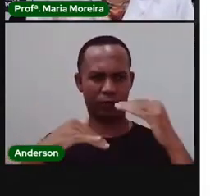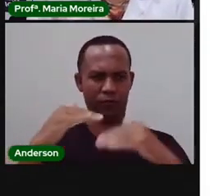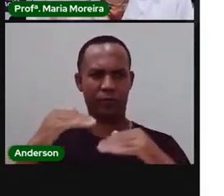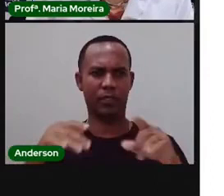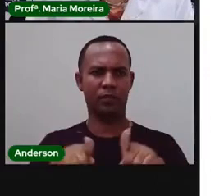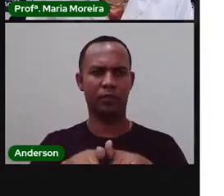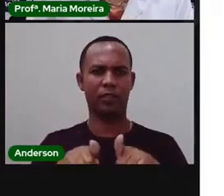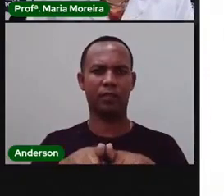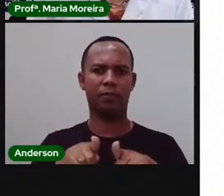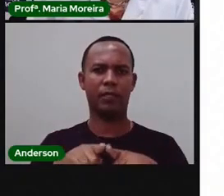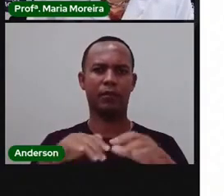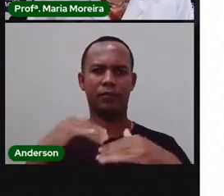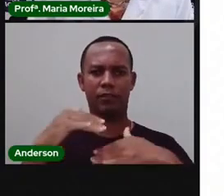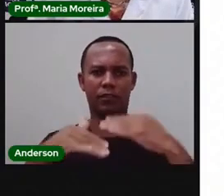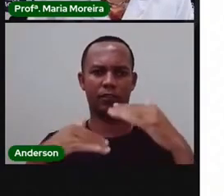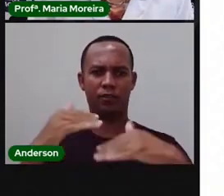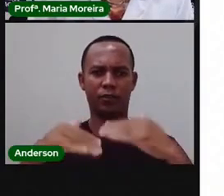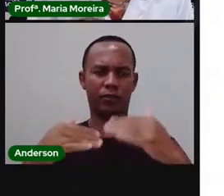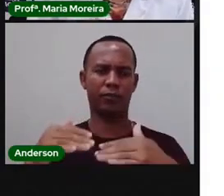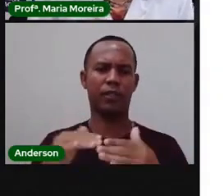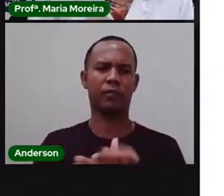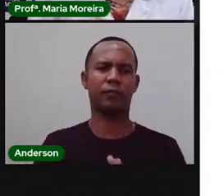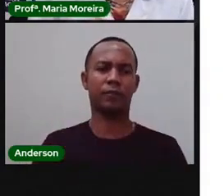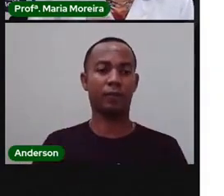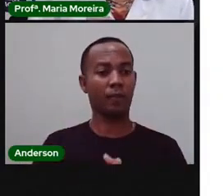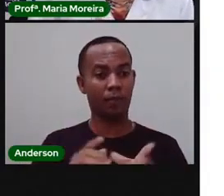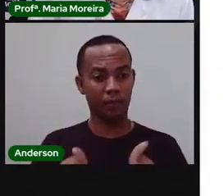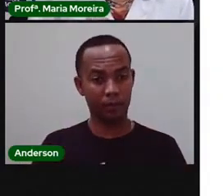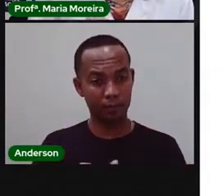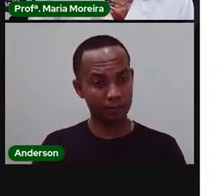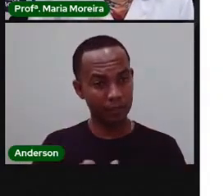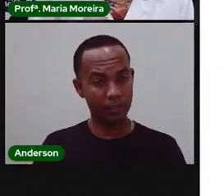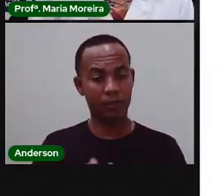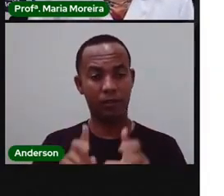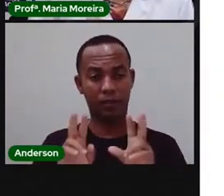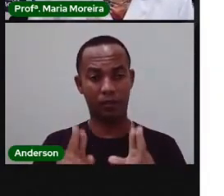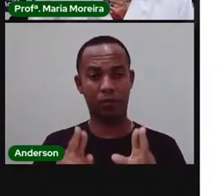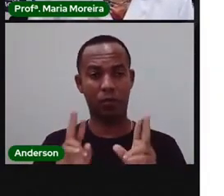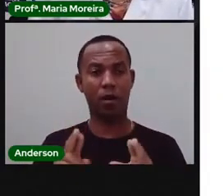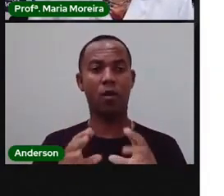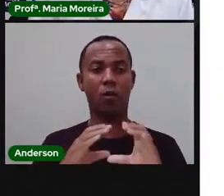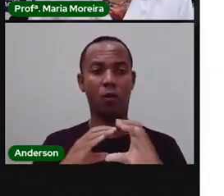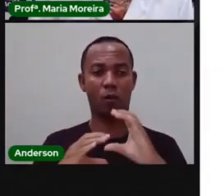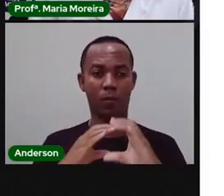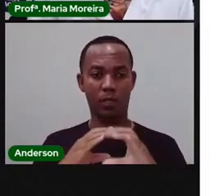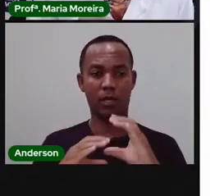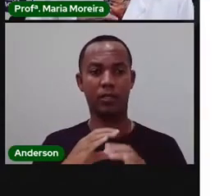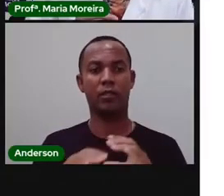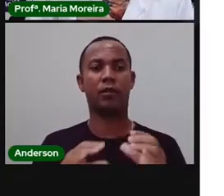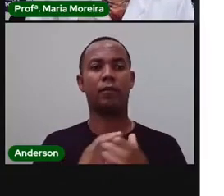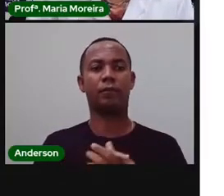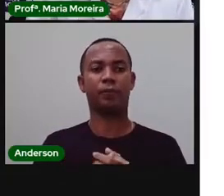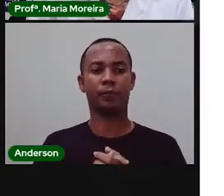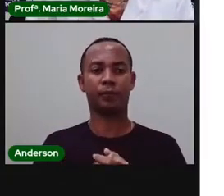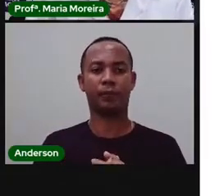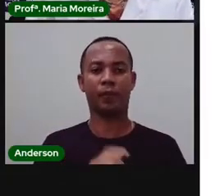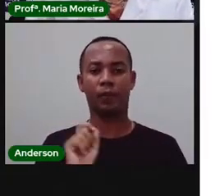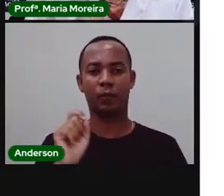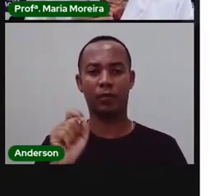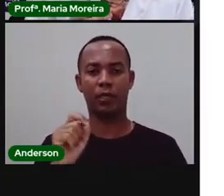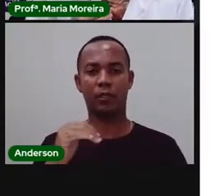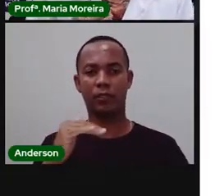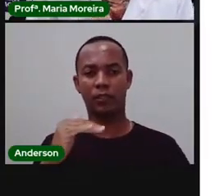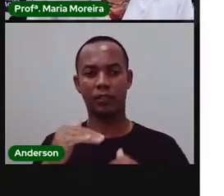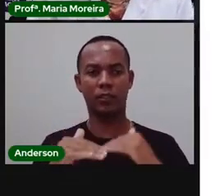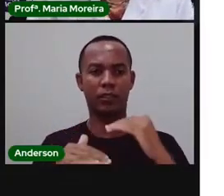Foram que se desenvolvendo. A mesma coisa acontece com os meios de comunicação. Eles foram o quê? Se